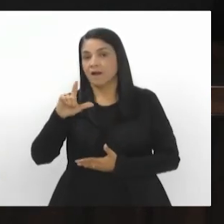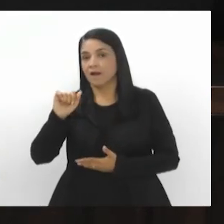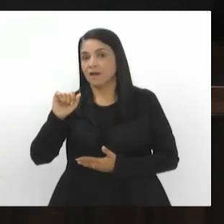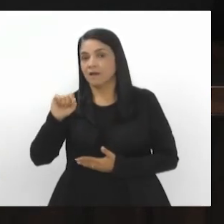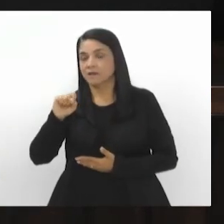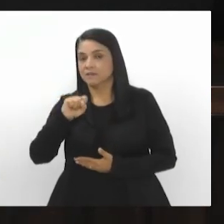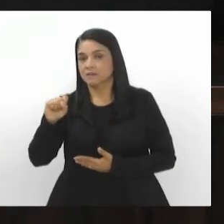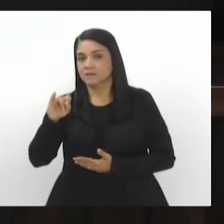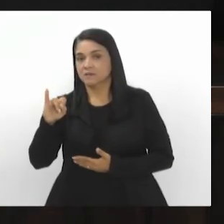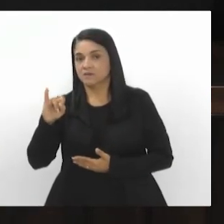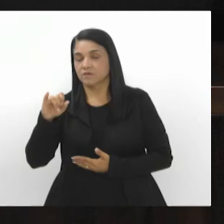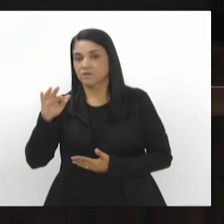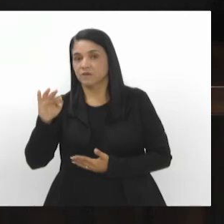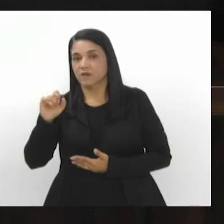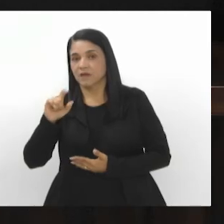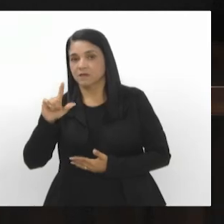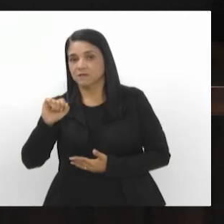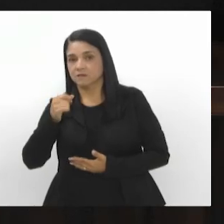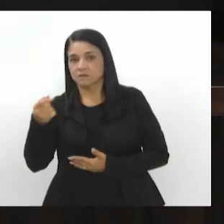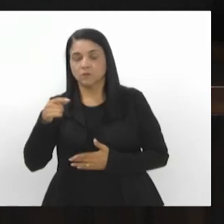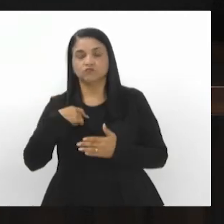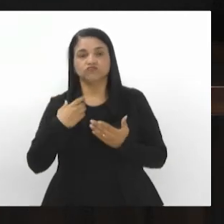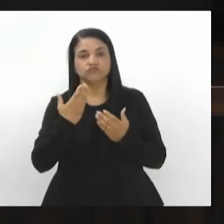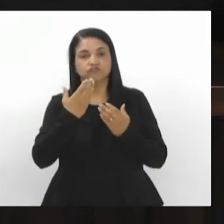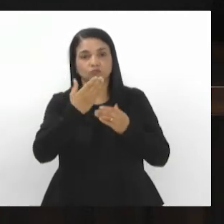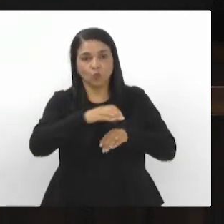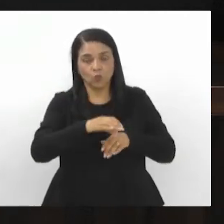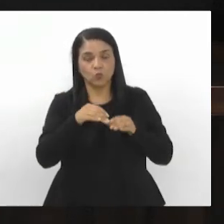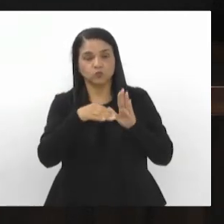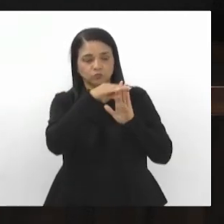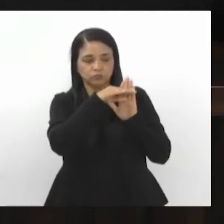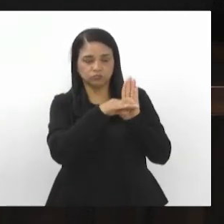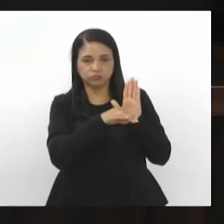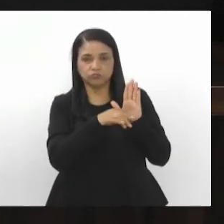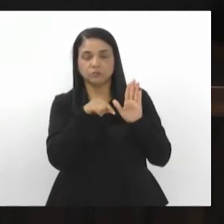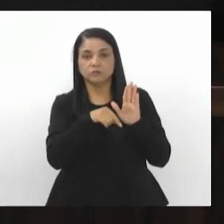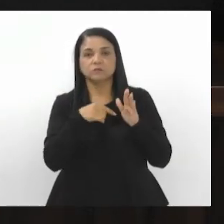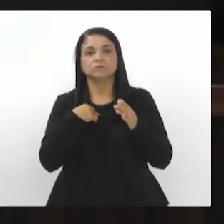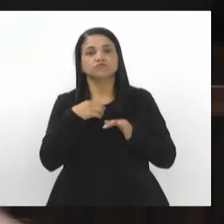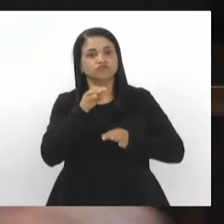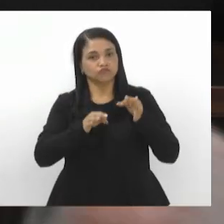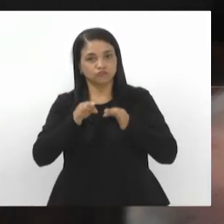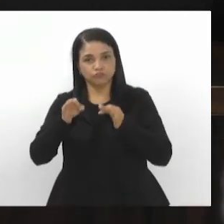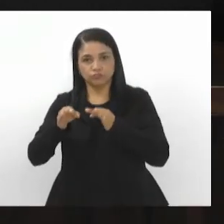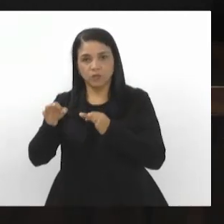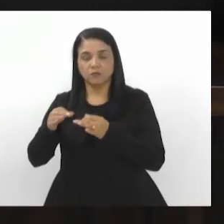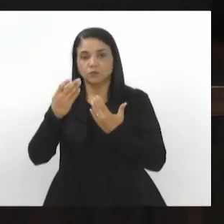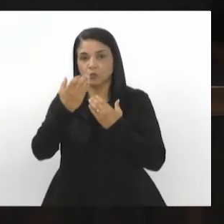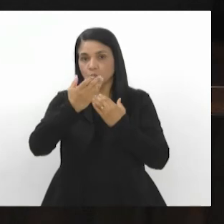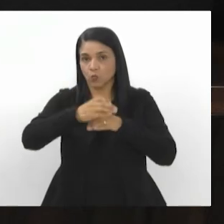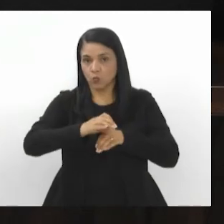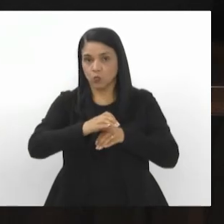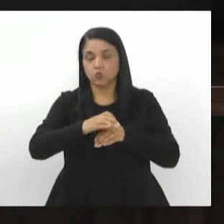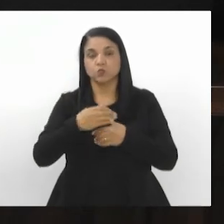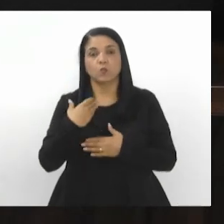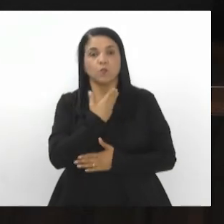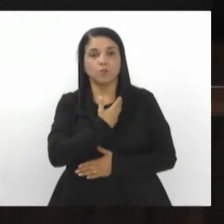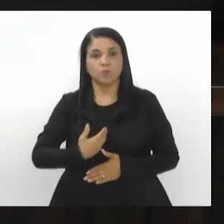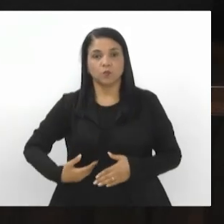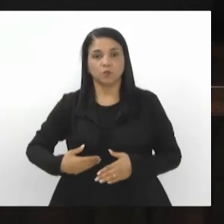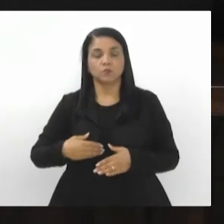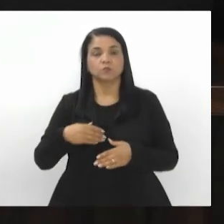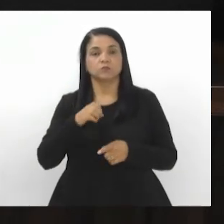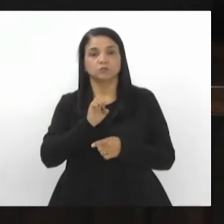de anulação de questões por decisão judicial com trânsito em julgado nos concursos públicos realizados no âmbito